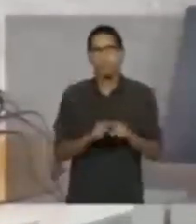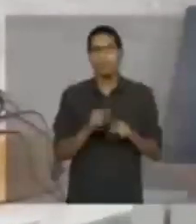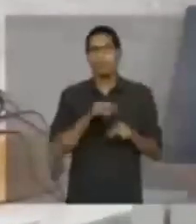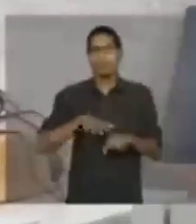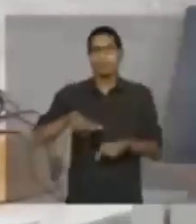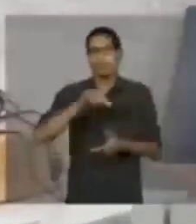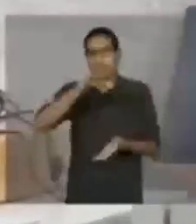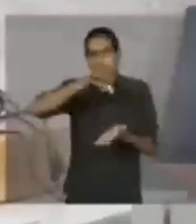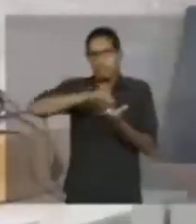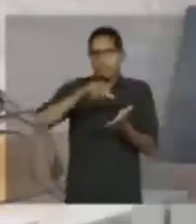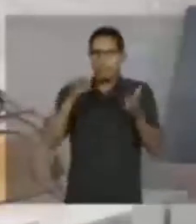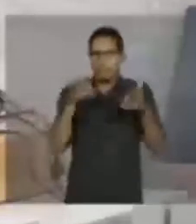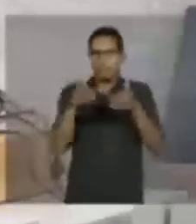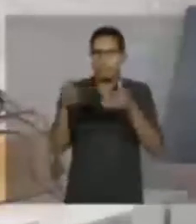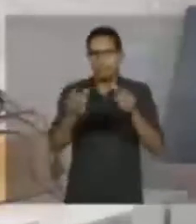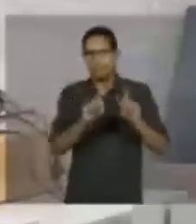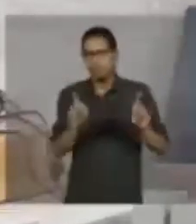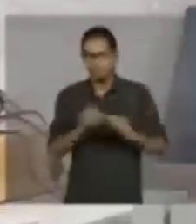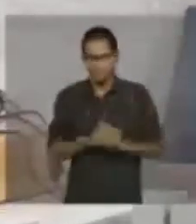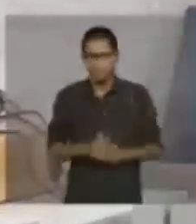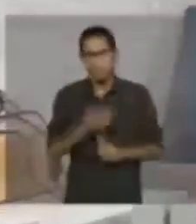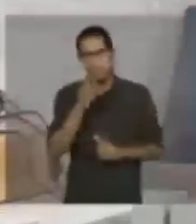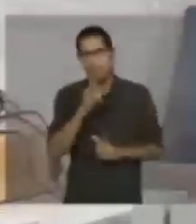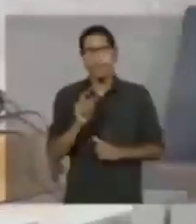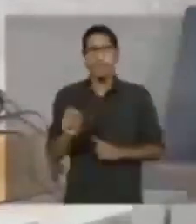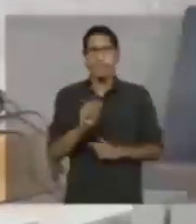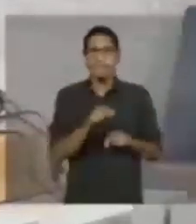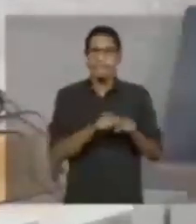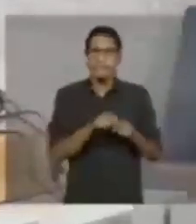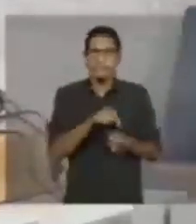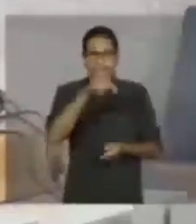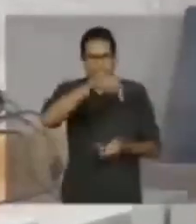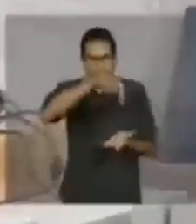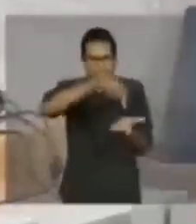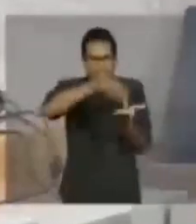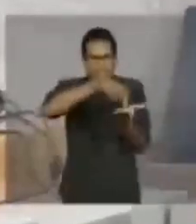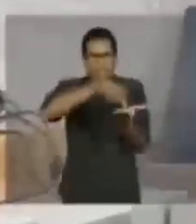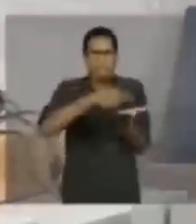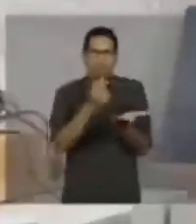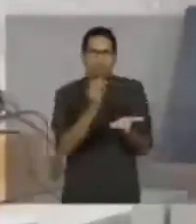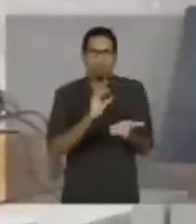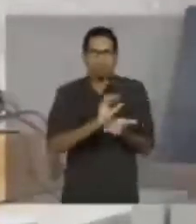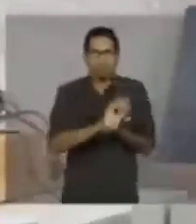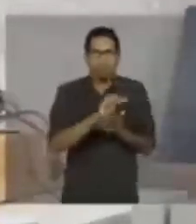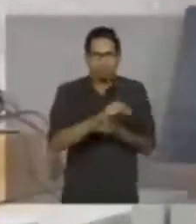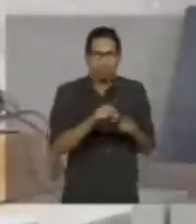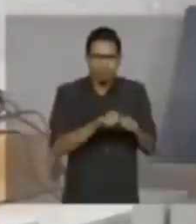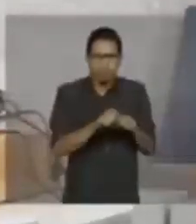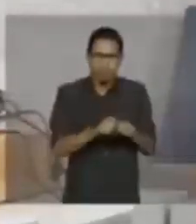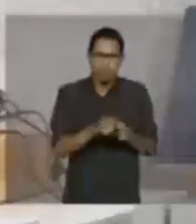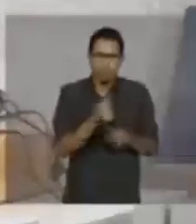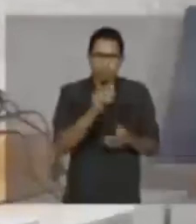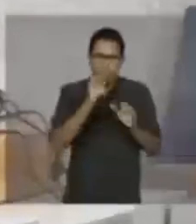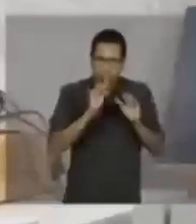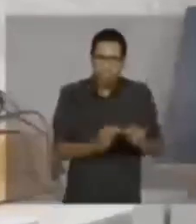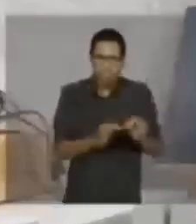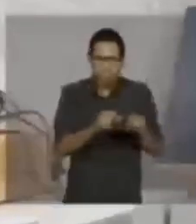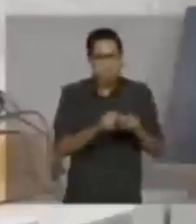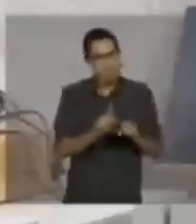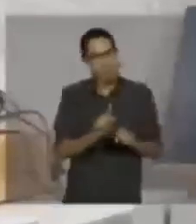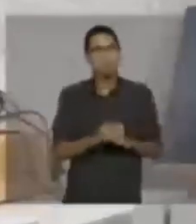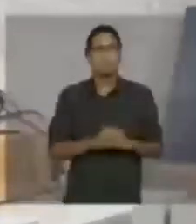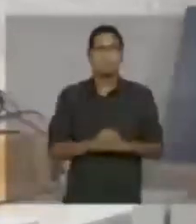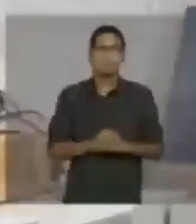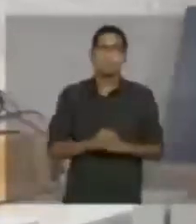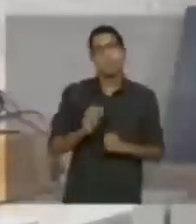regionalizar determinados gastos. Dizer que onde ele foi gasto é para onde o dinheiro foi. Ou se